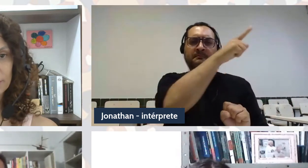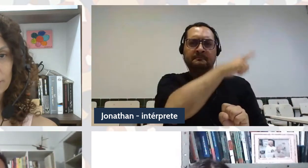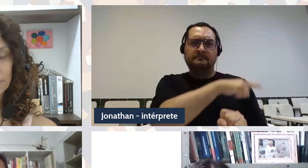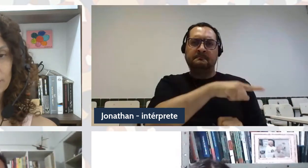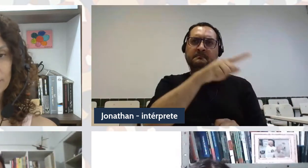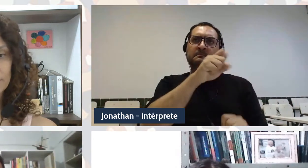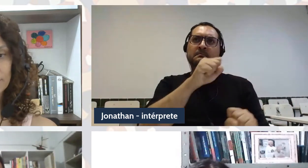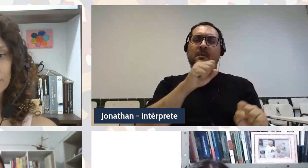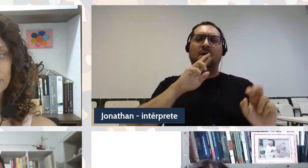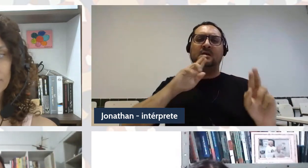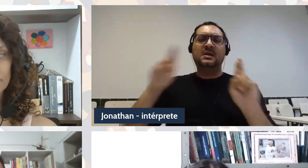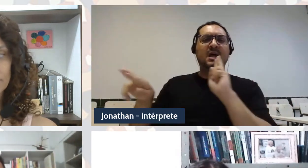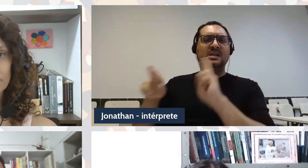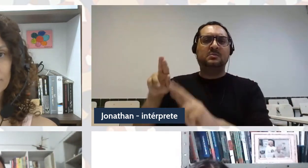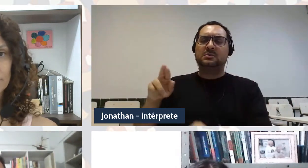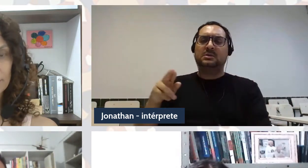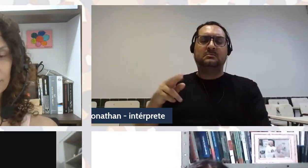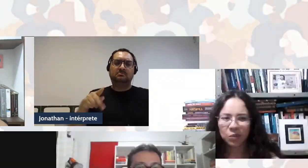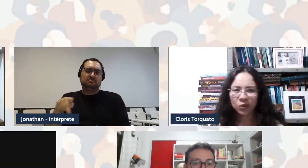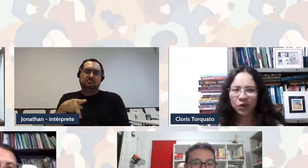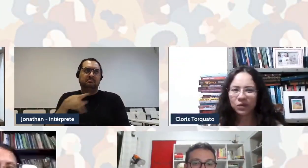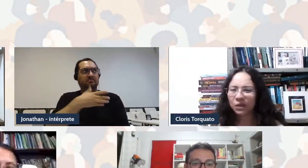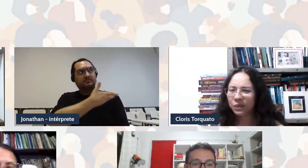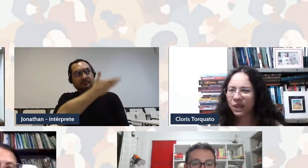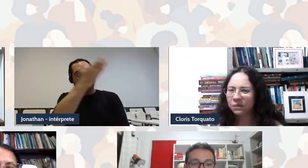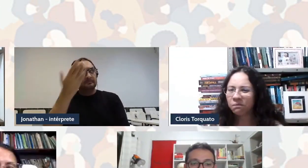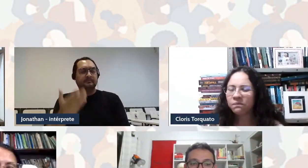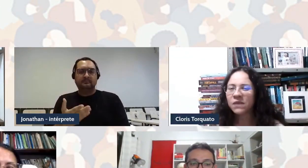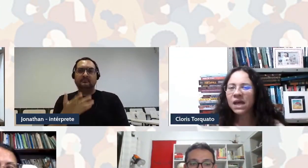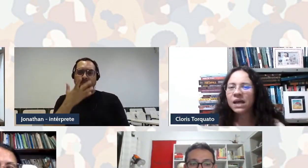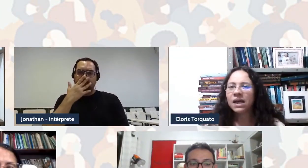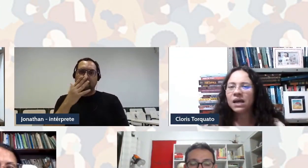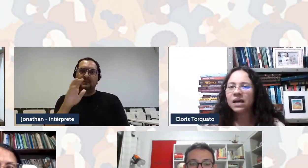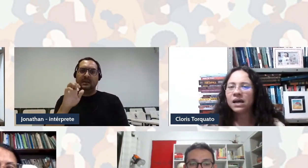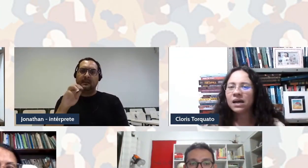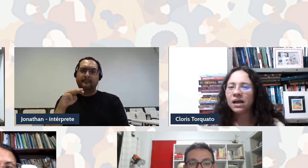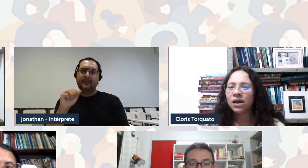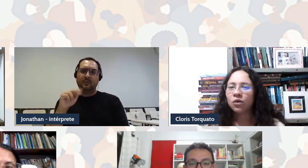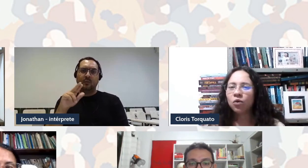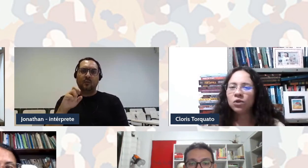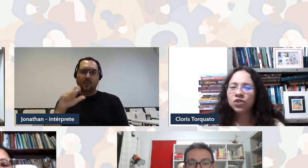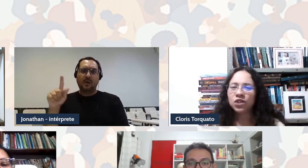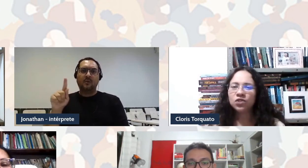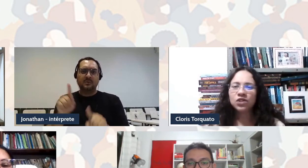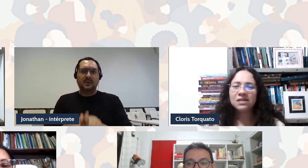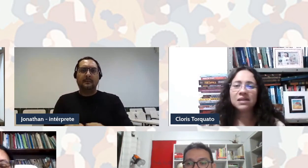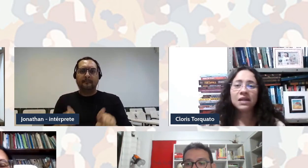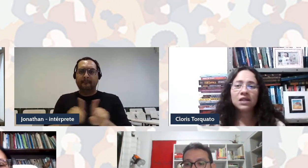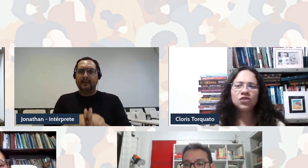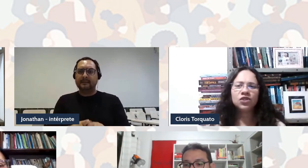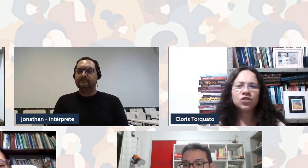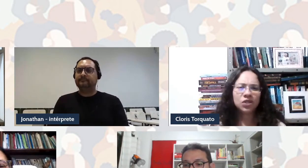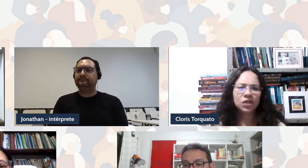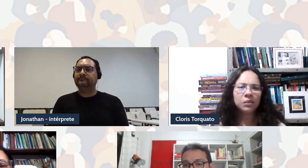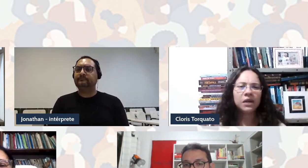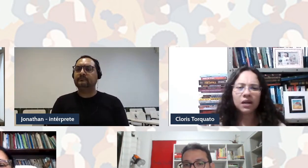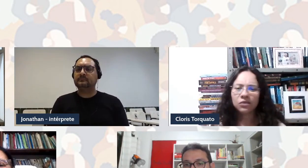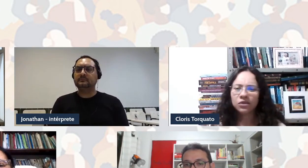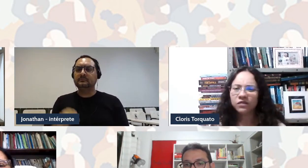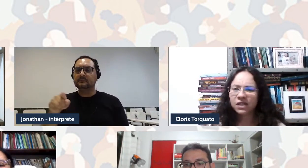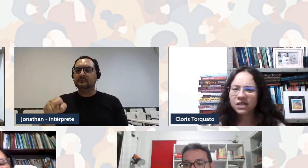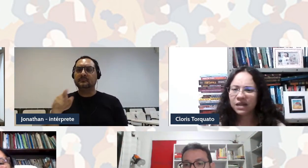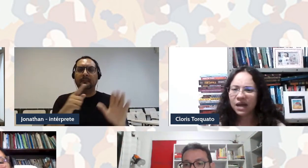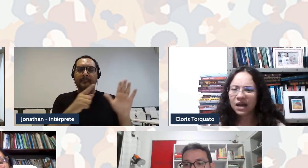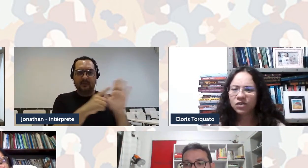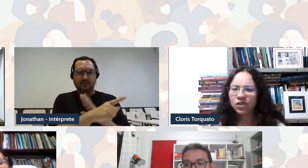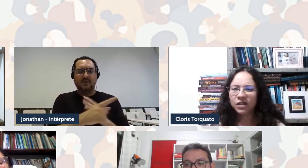e todos os participantes da mesa, para o Emanuel também. Como a gente se legitima na